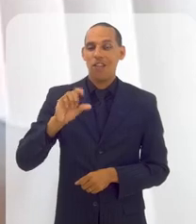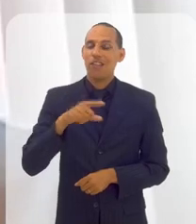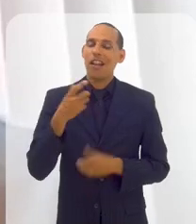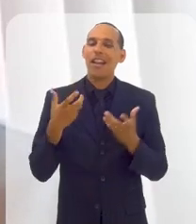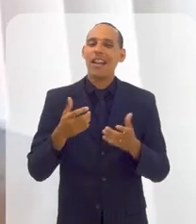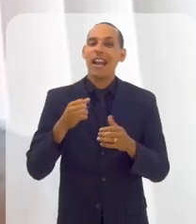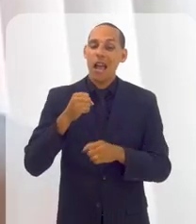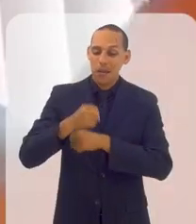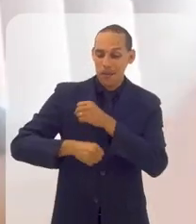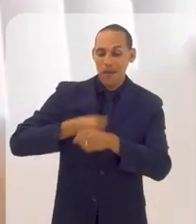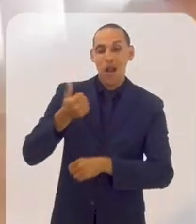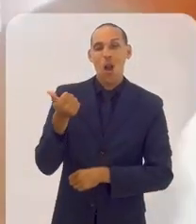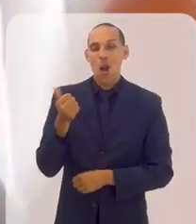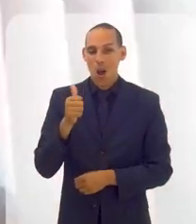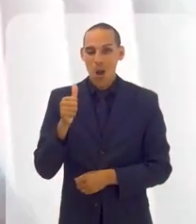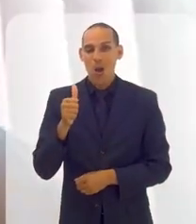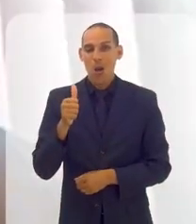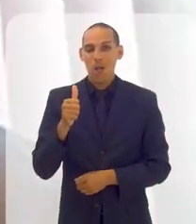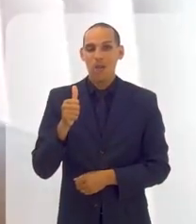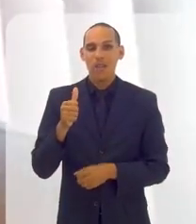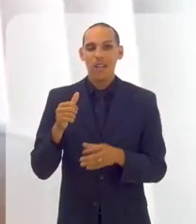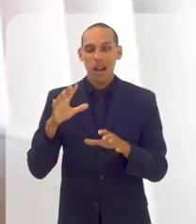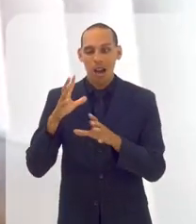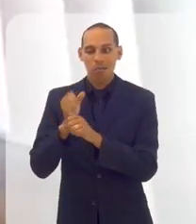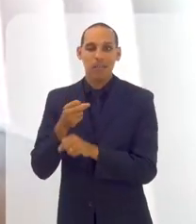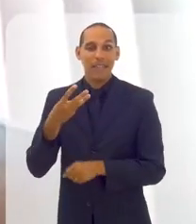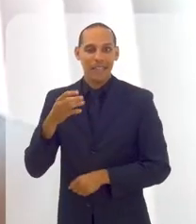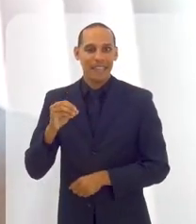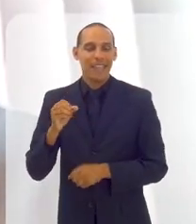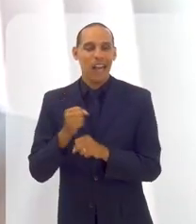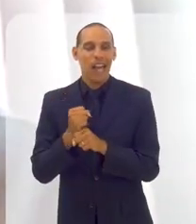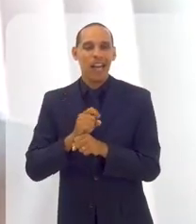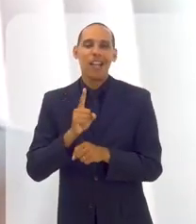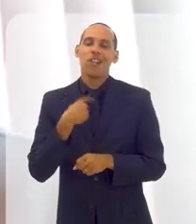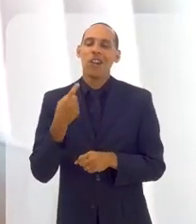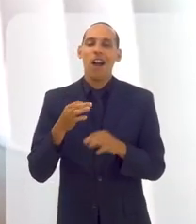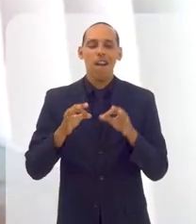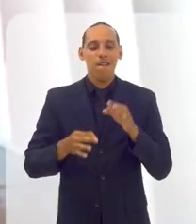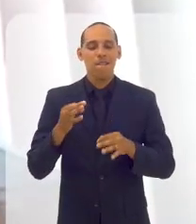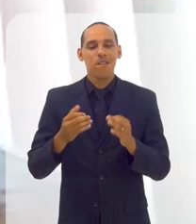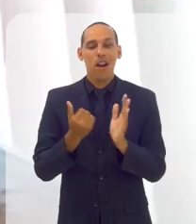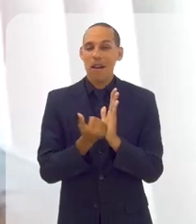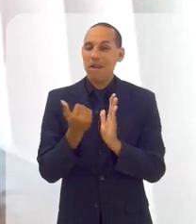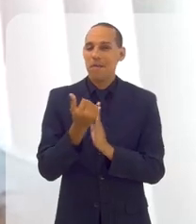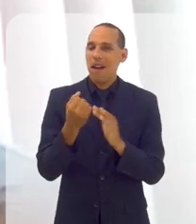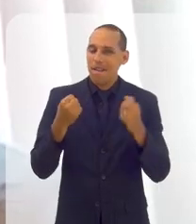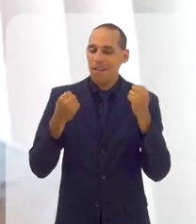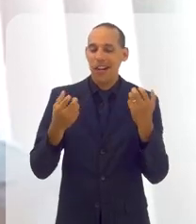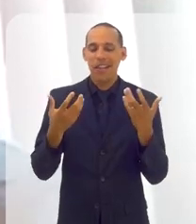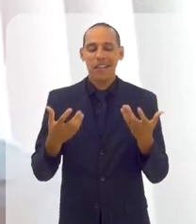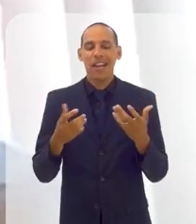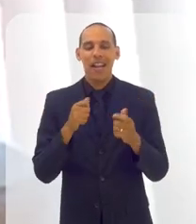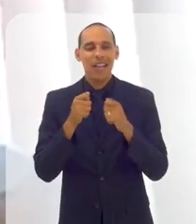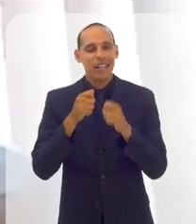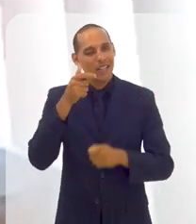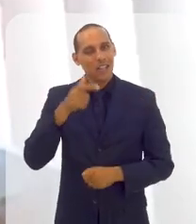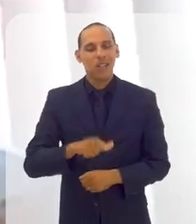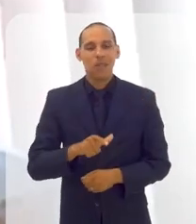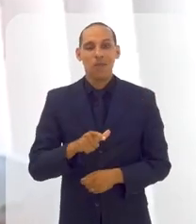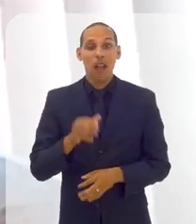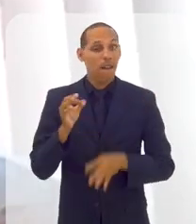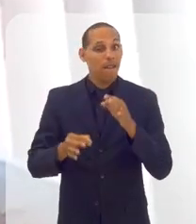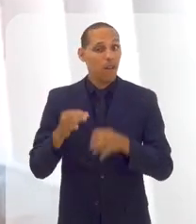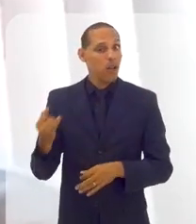ser entrevistados por você, por exemplo, daqui a 11 anos, quando ele estiver completando 30, com ele ainda mais fortalecido. E o fórum